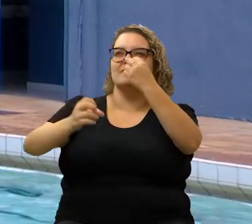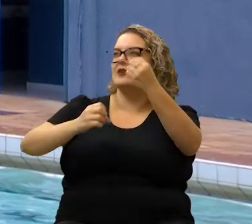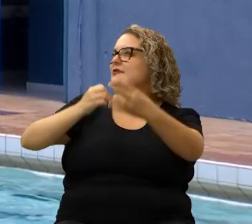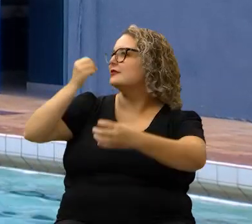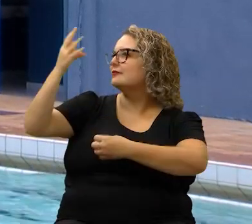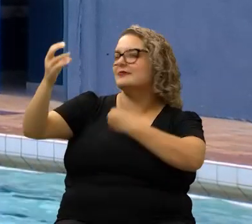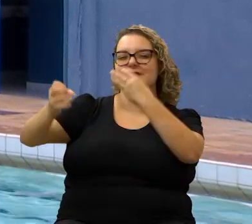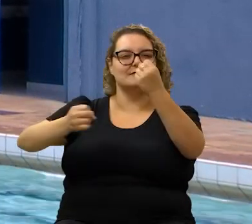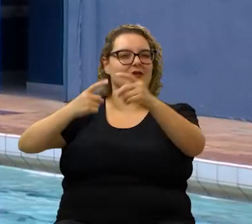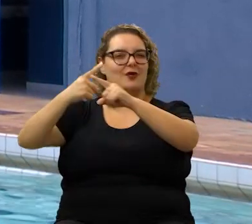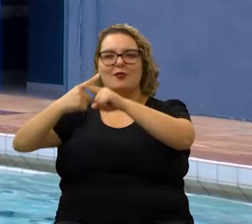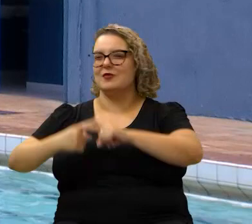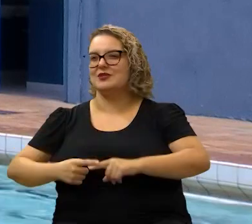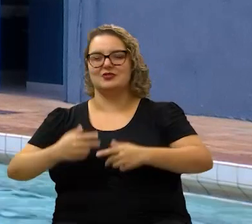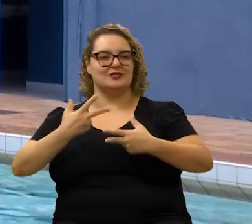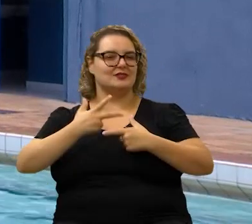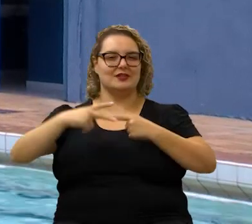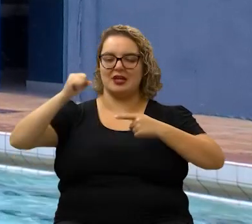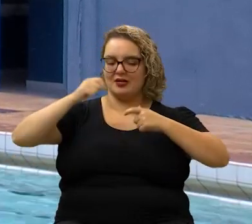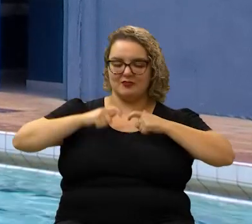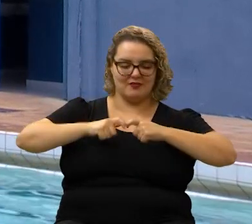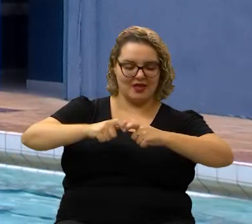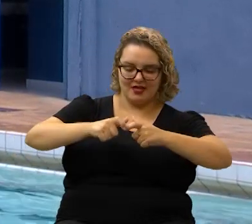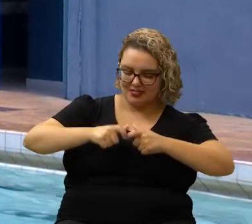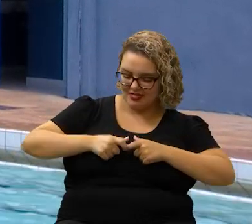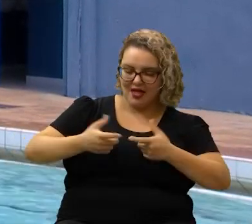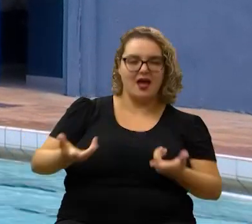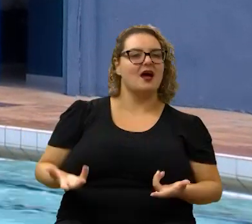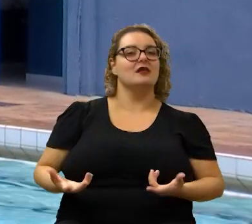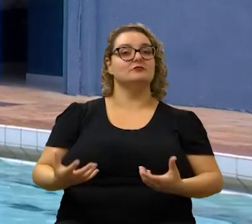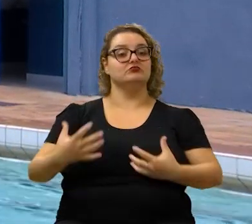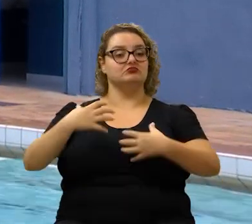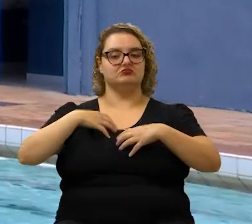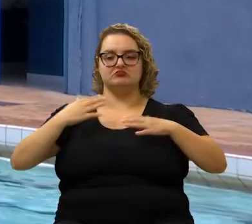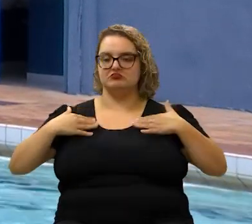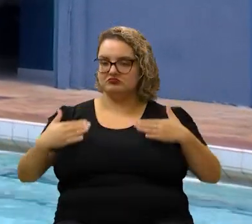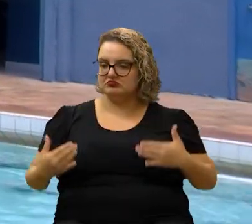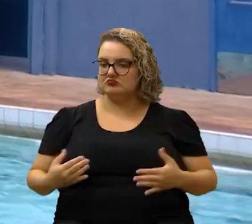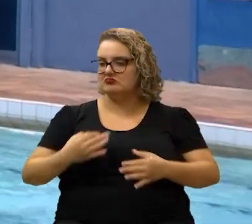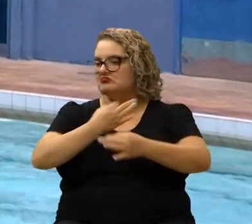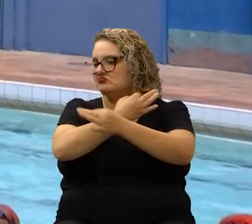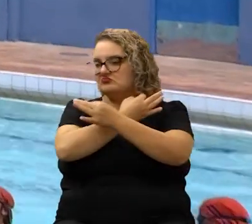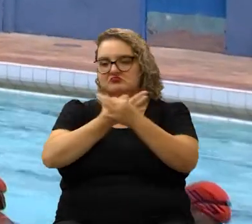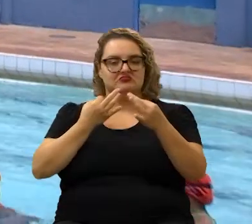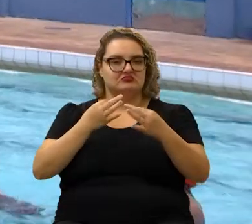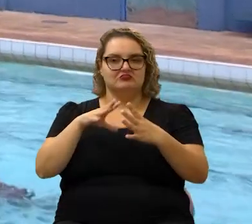o mundo inteiro, competindo, ganhando medalha, e isso me trouxe uma condição física,